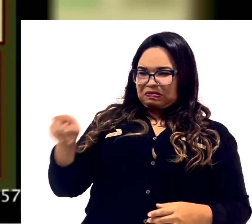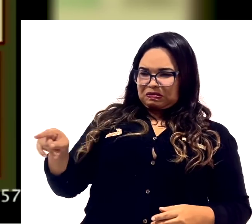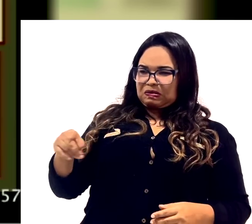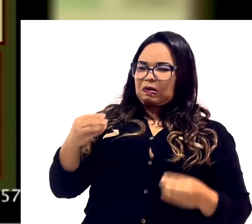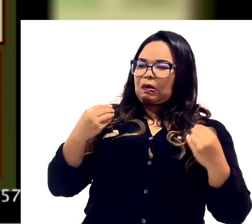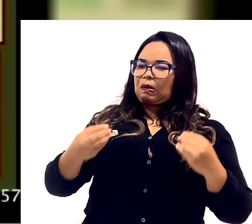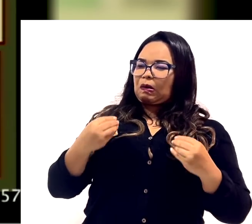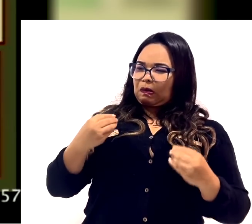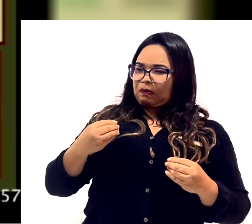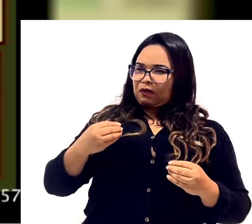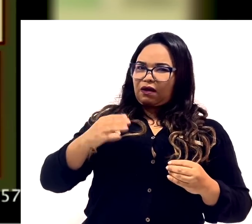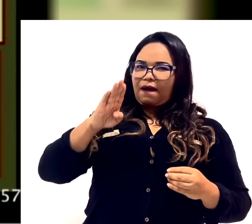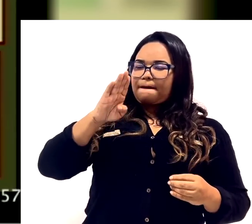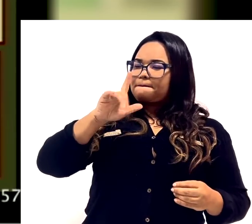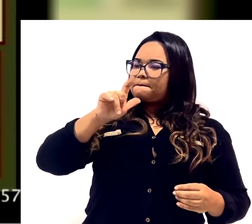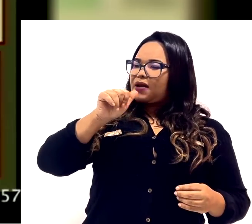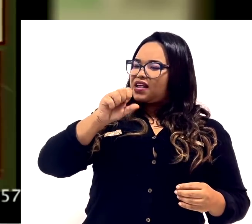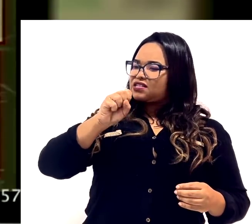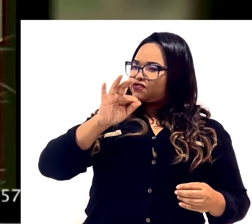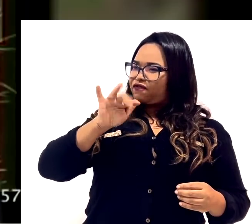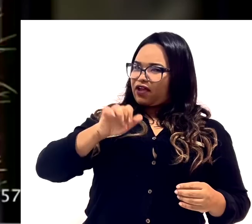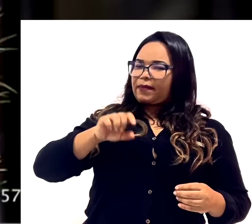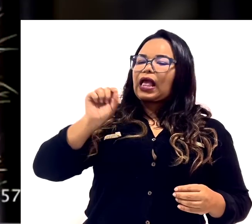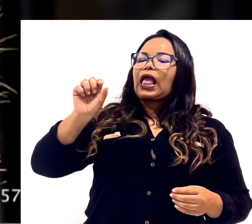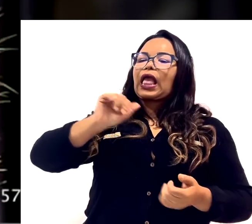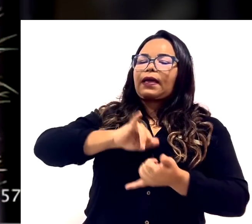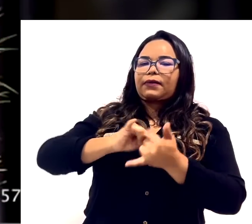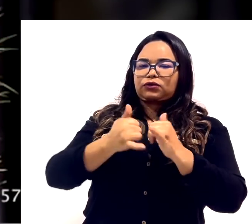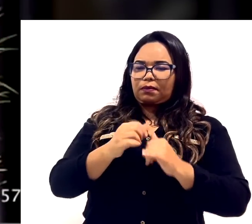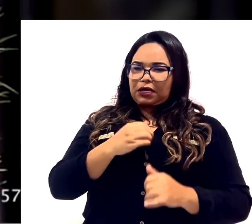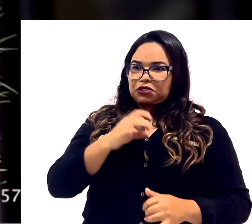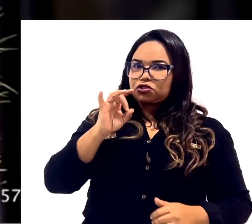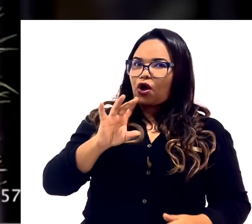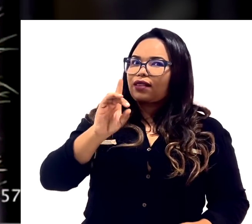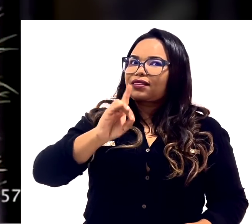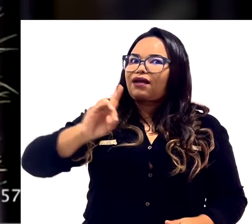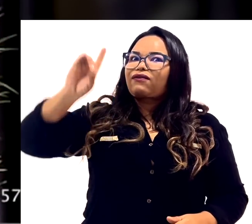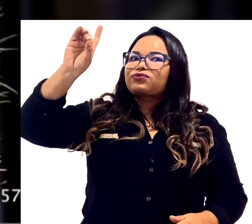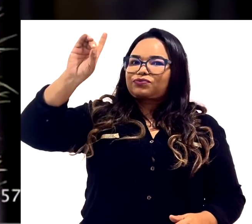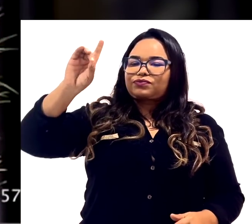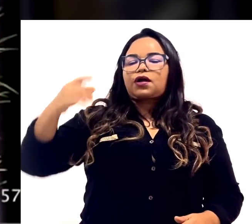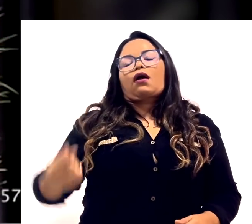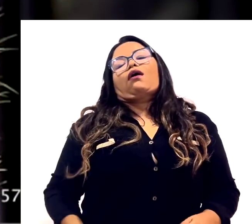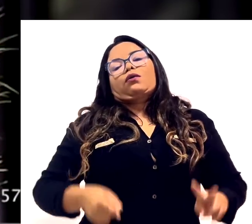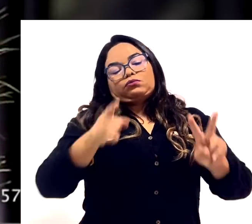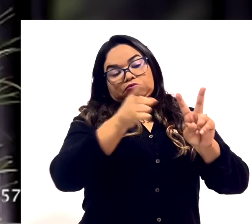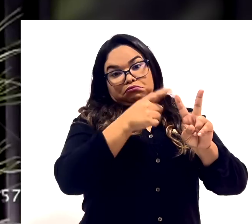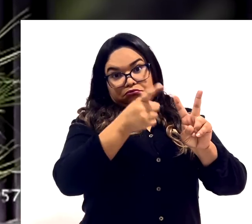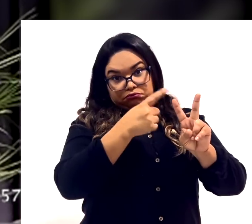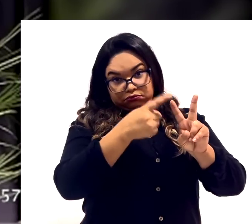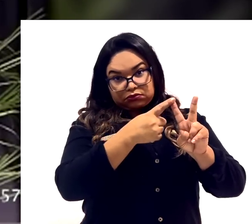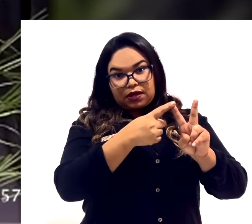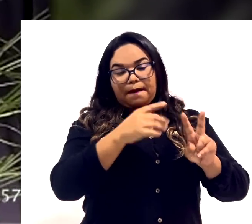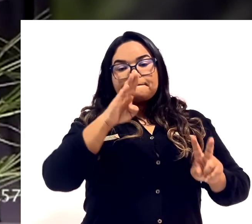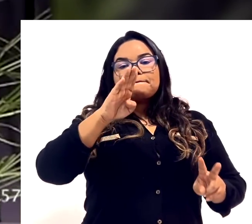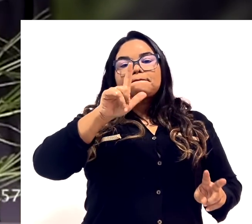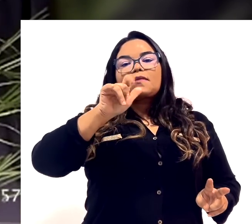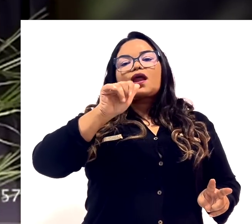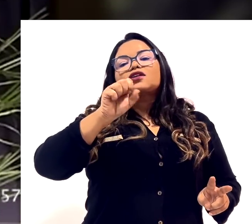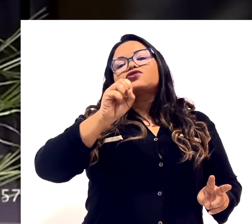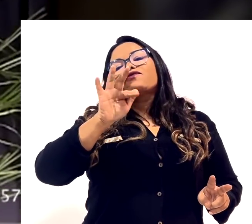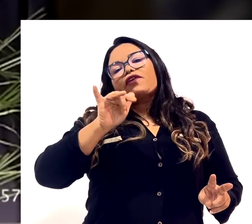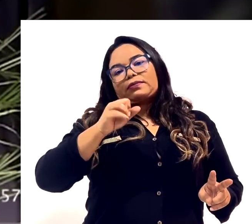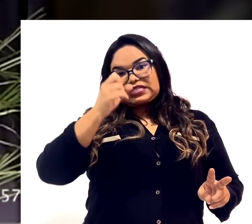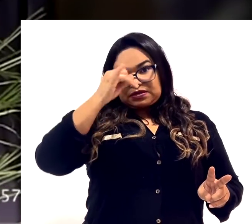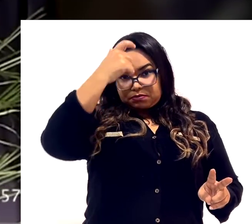senão só Deus? Portanto, assim, existem 2 definições bíblicas de blasfêmia. Uma, quando alguém diz que é Deus, e a